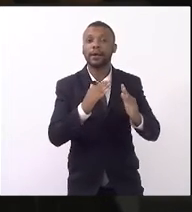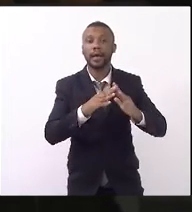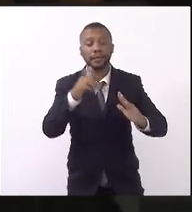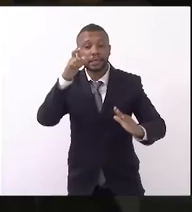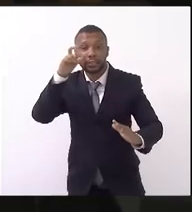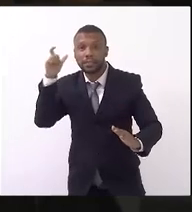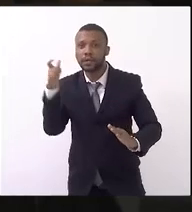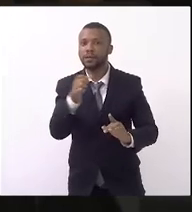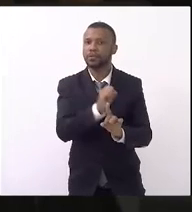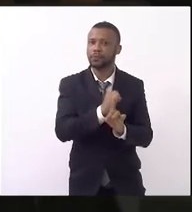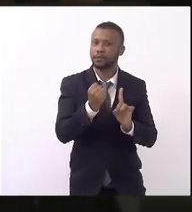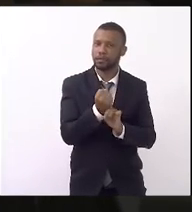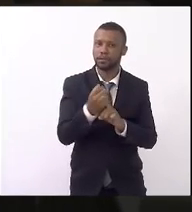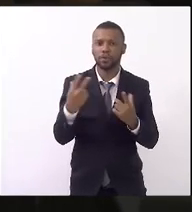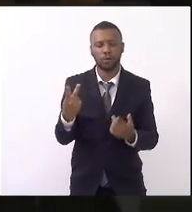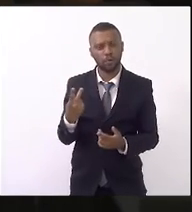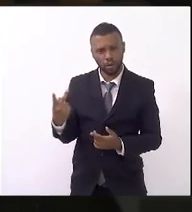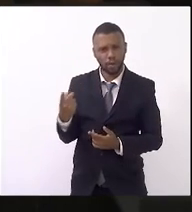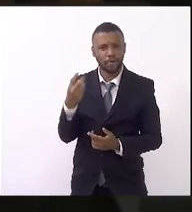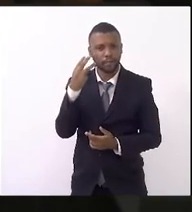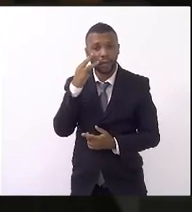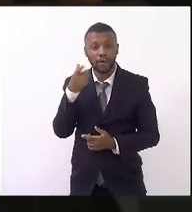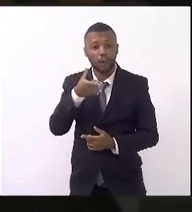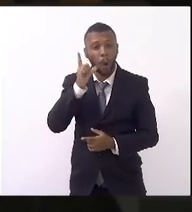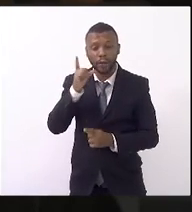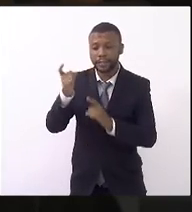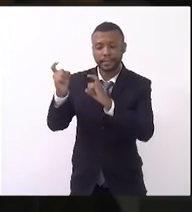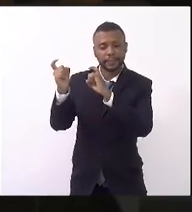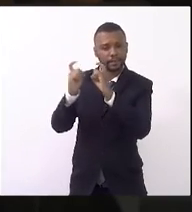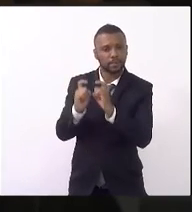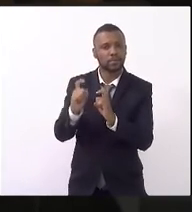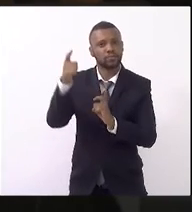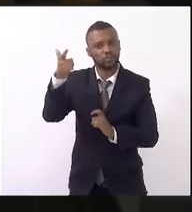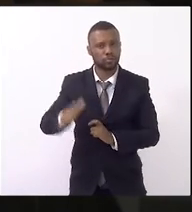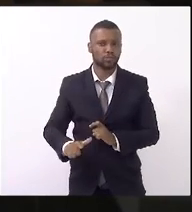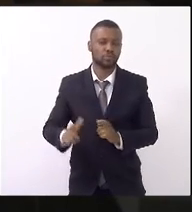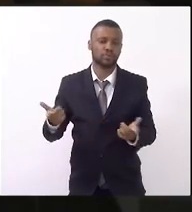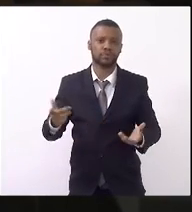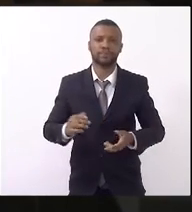Aí eu e o Valdec já debatimos isso aqui ontem mais uma vez.